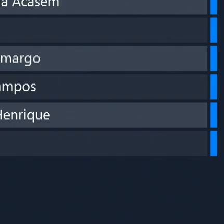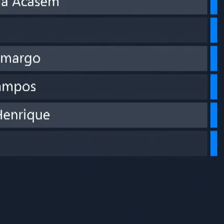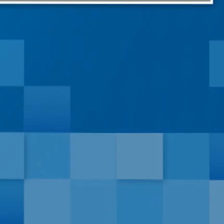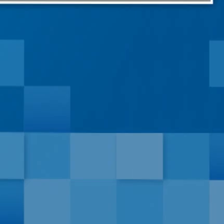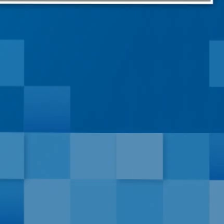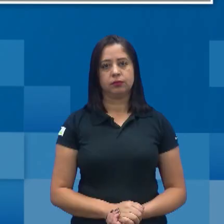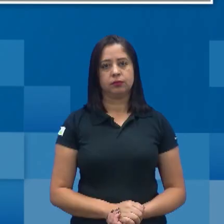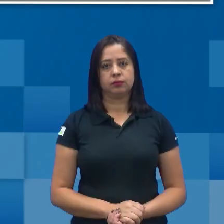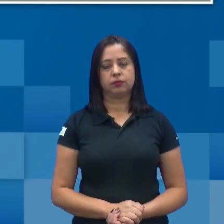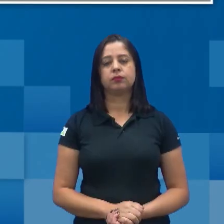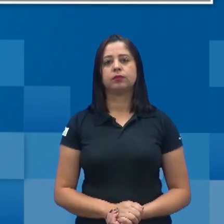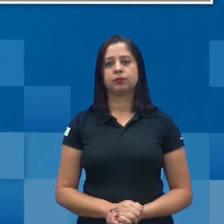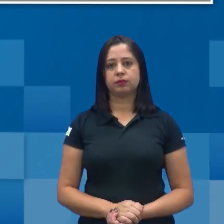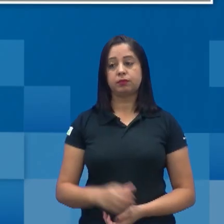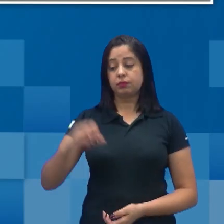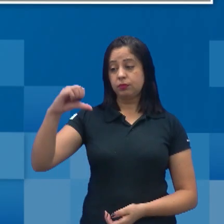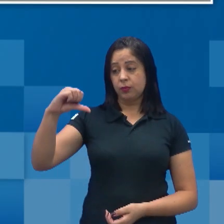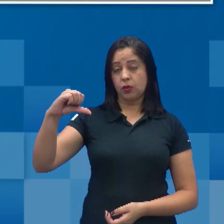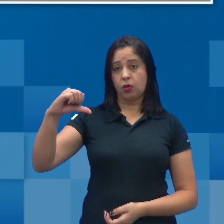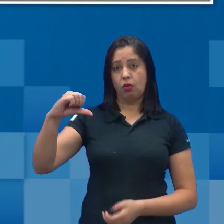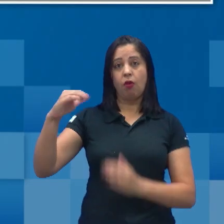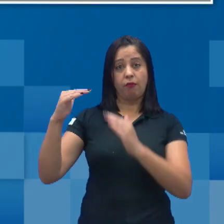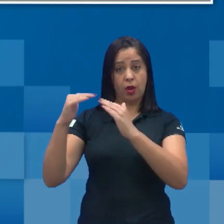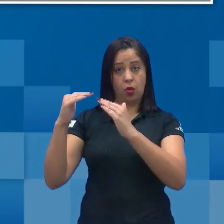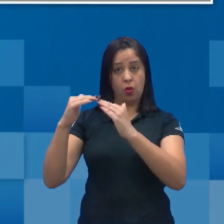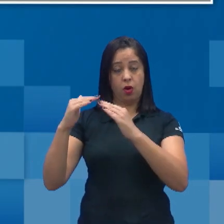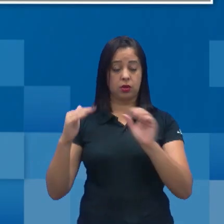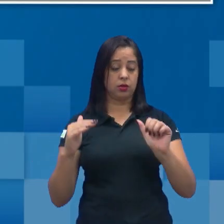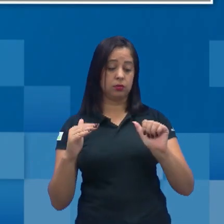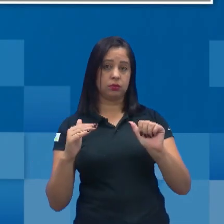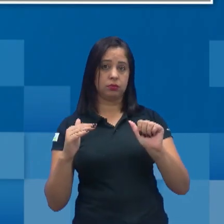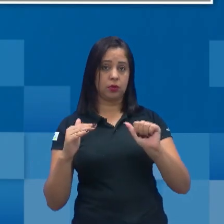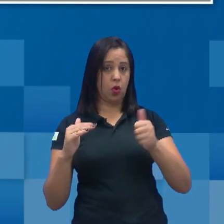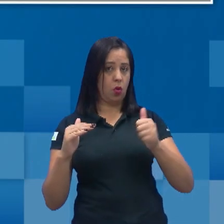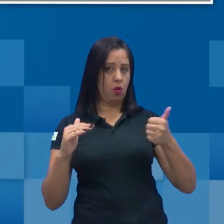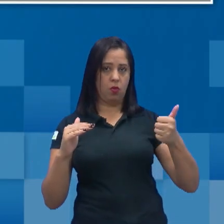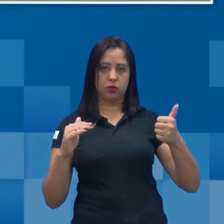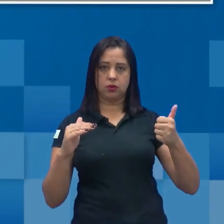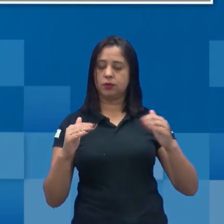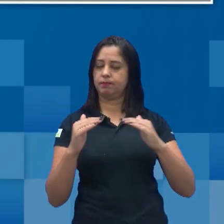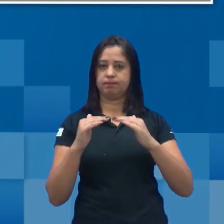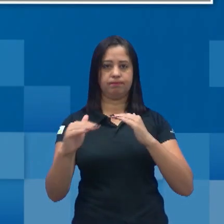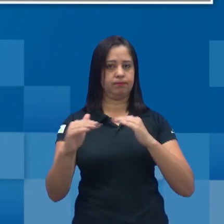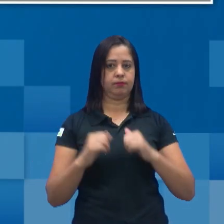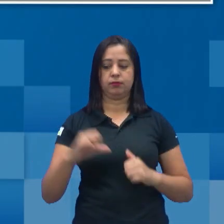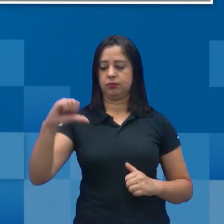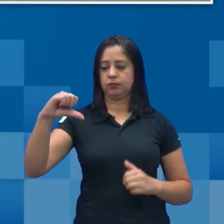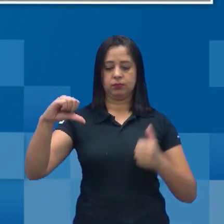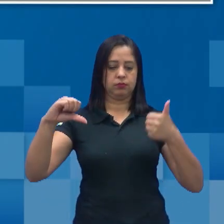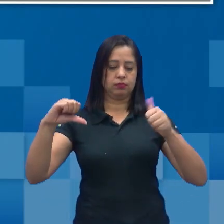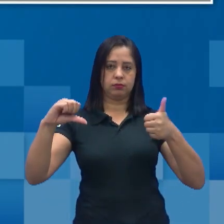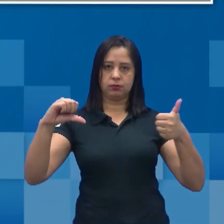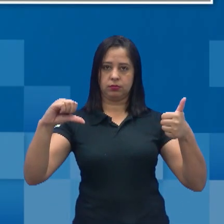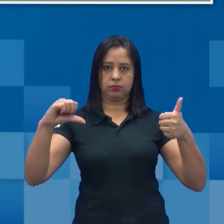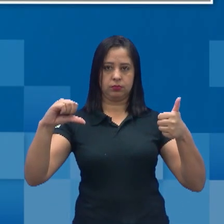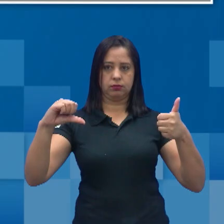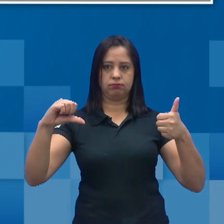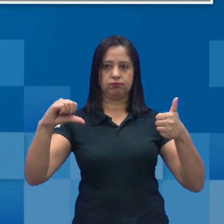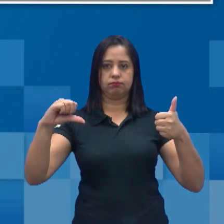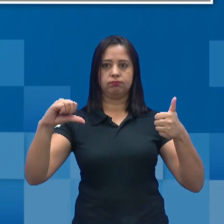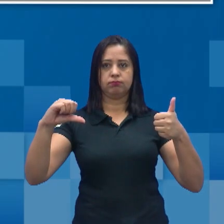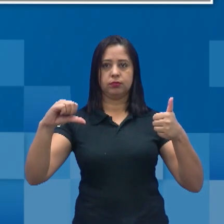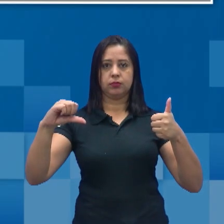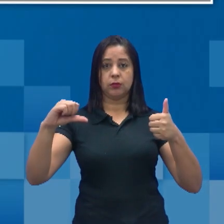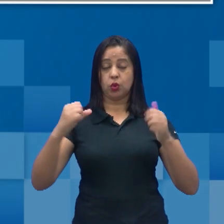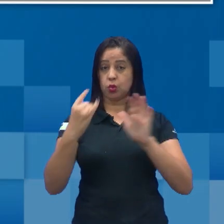Encerrada a votação. 9 votos favoráveis, 11 votos contrários. Com 9 votos favoráveis, 11 votos contrários, o